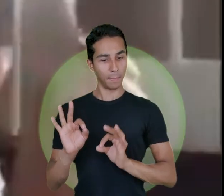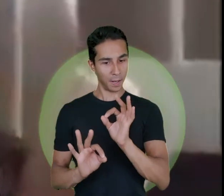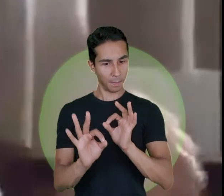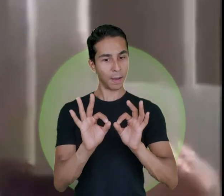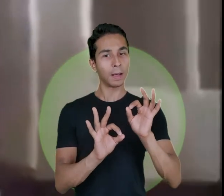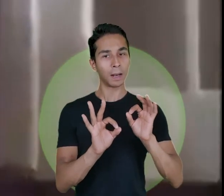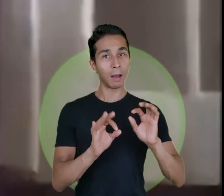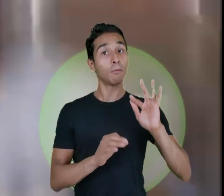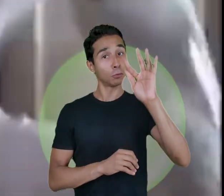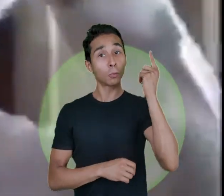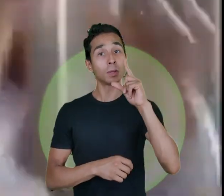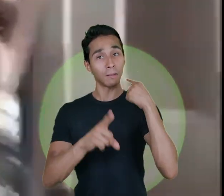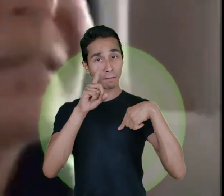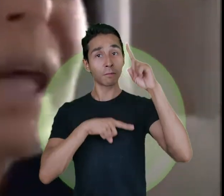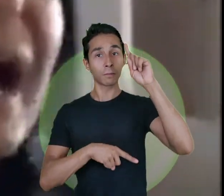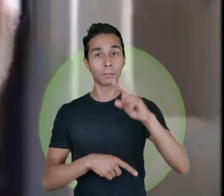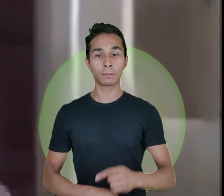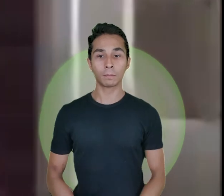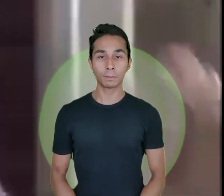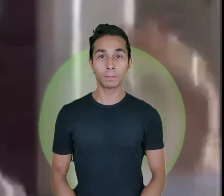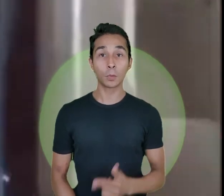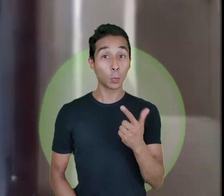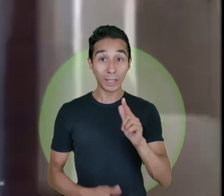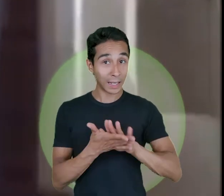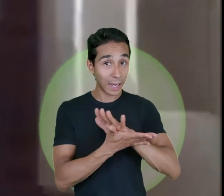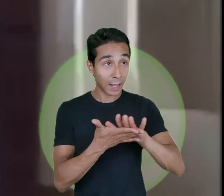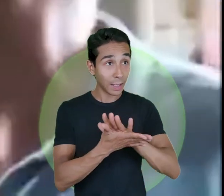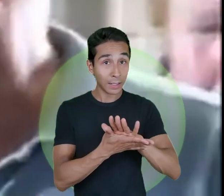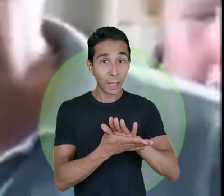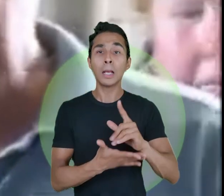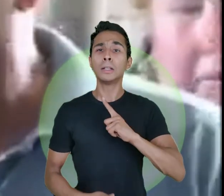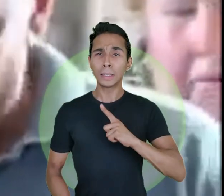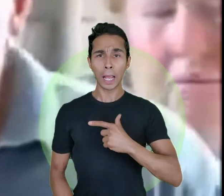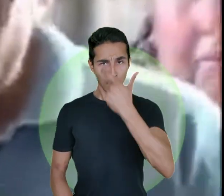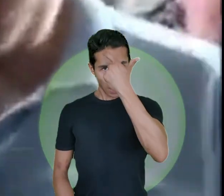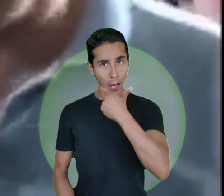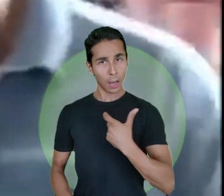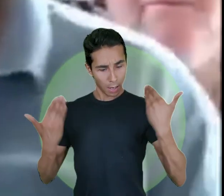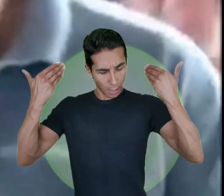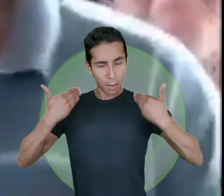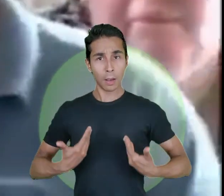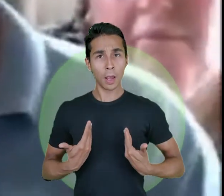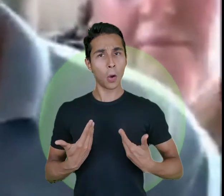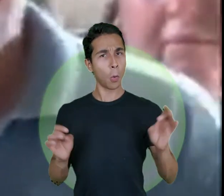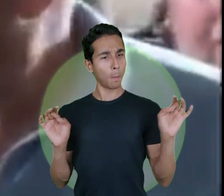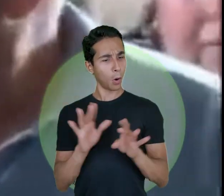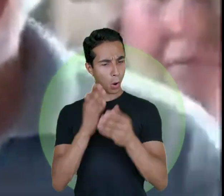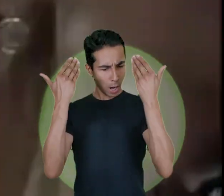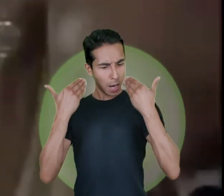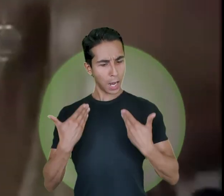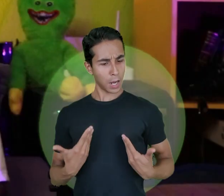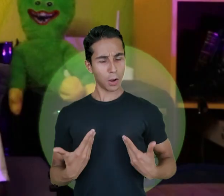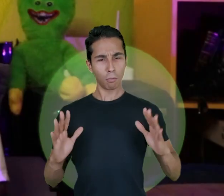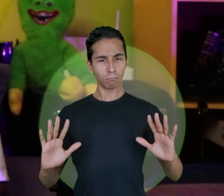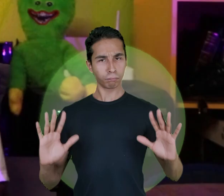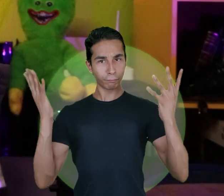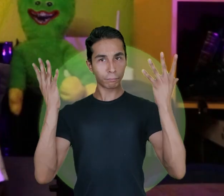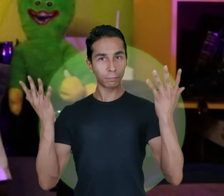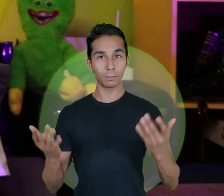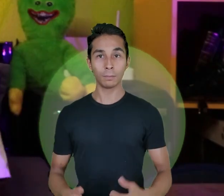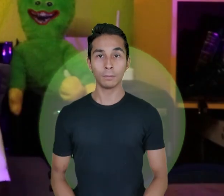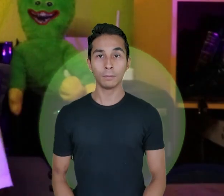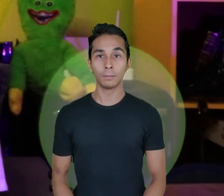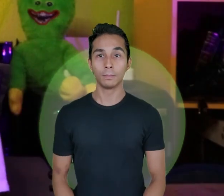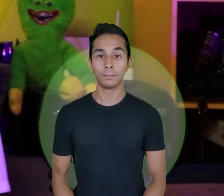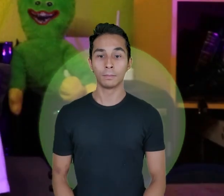chegar. Mesmo que não tenha nada, tem eu, acabou. Eu sou o evento. E a sua